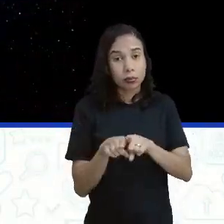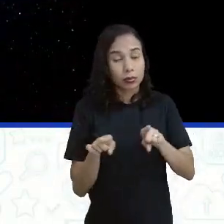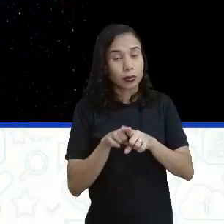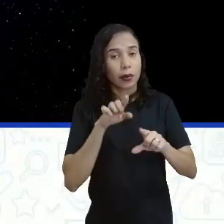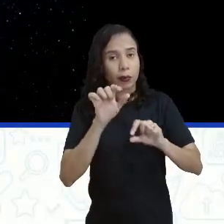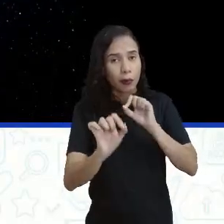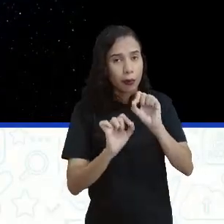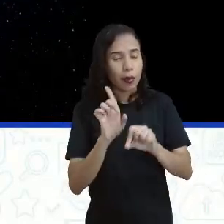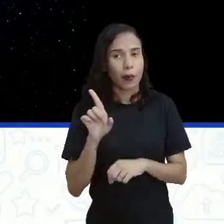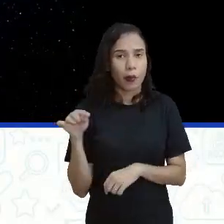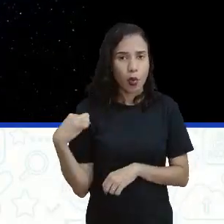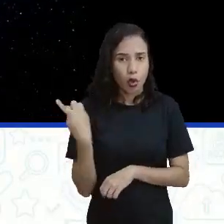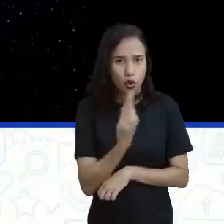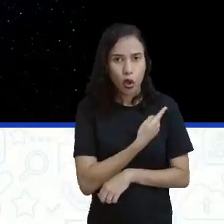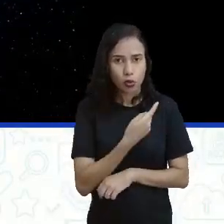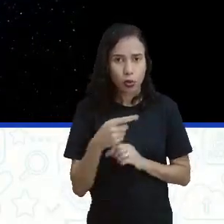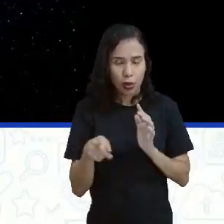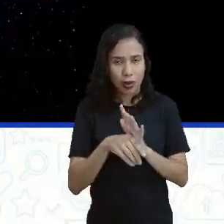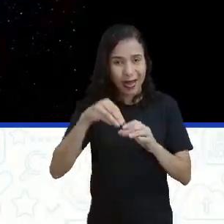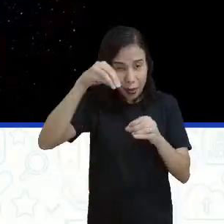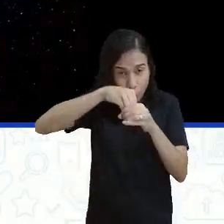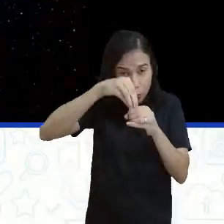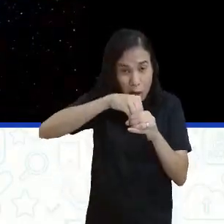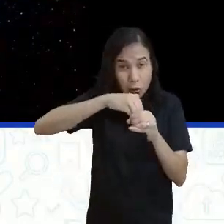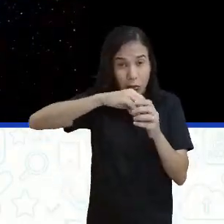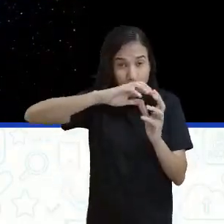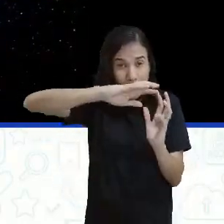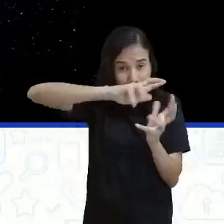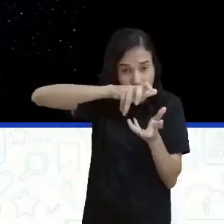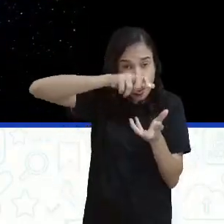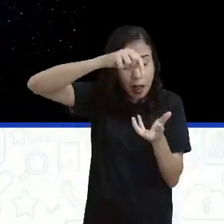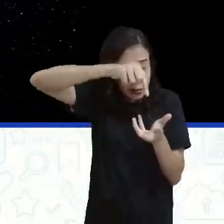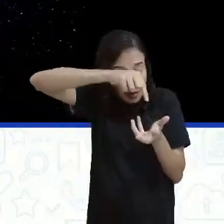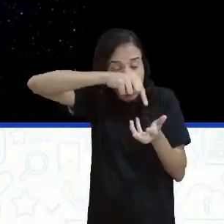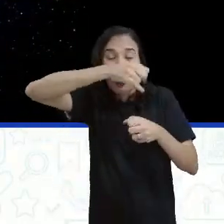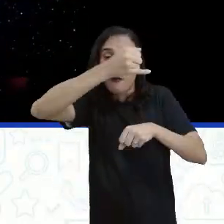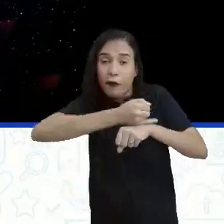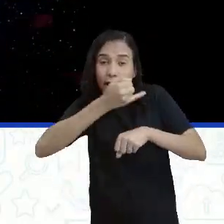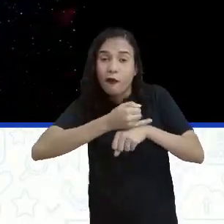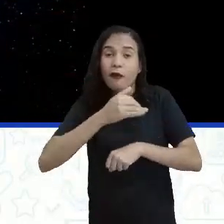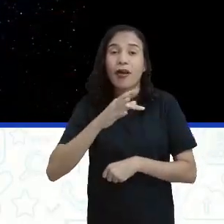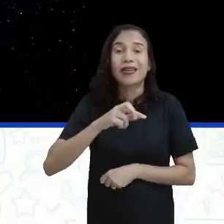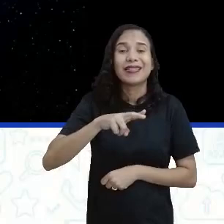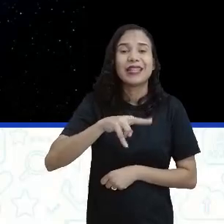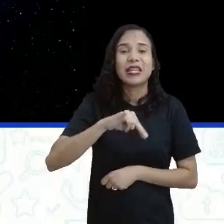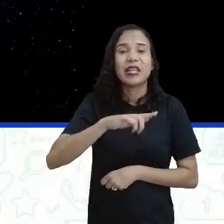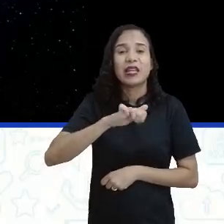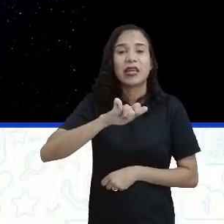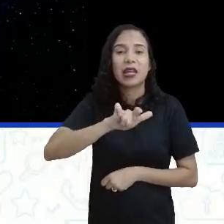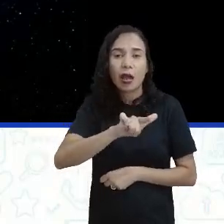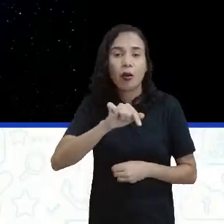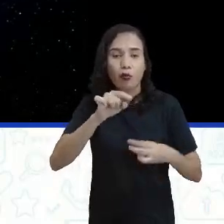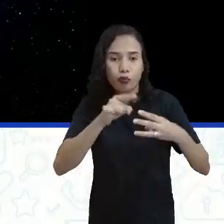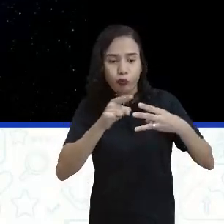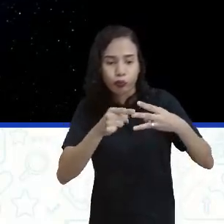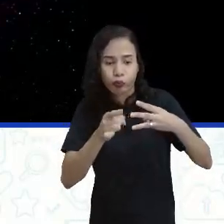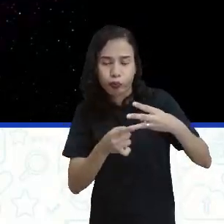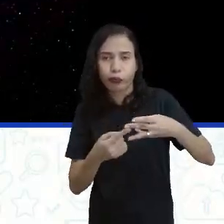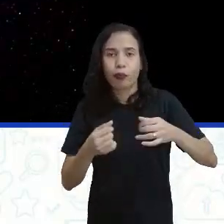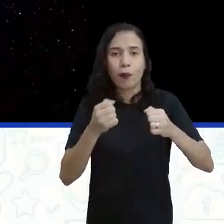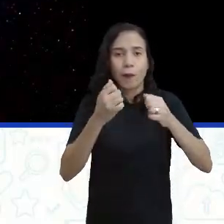Inclusive o nosso núcleo da Terra, né, que é de níquel, né, de ferro, né, esse movimento que existe no núcleo da Terra